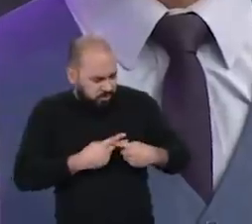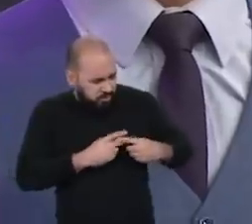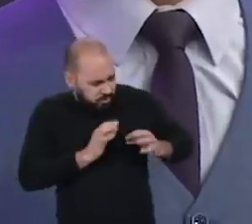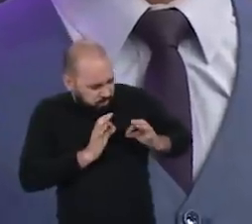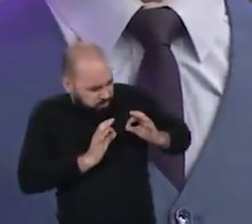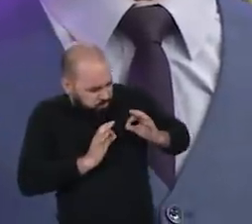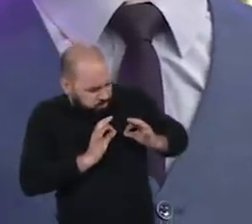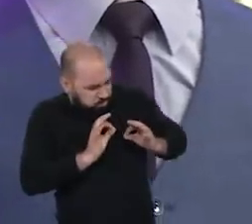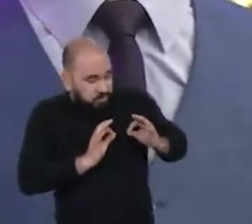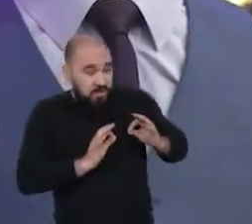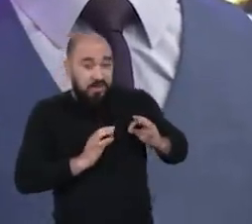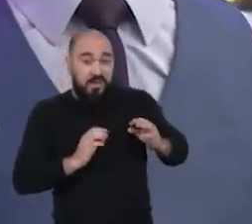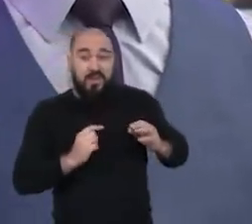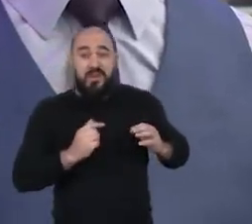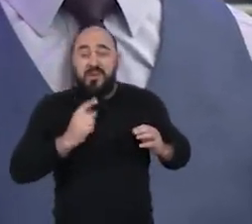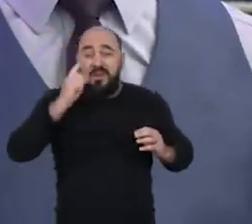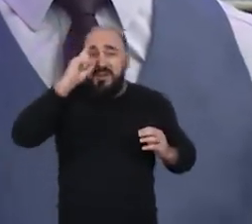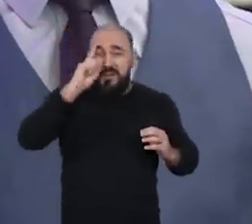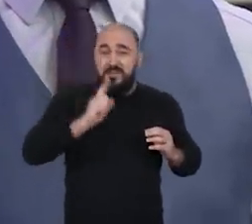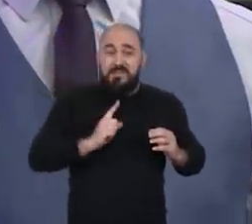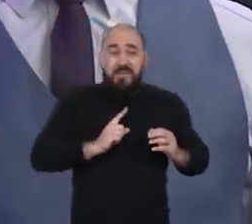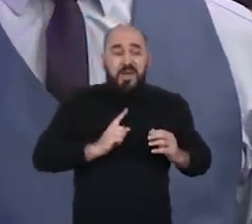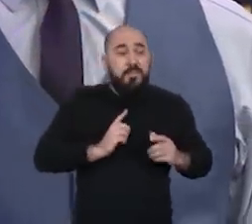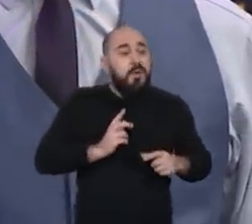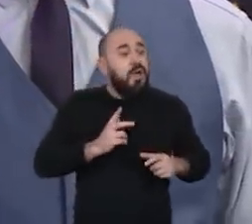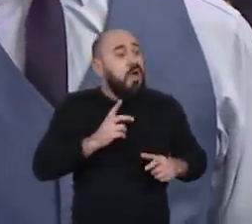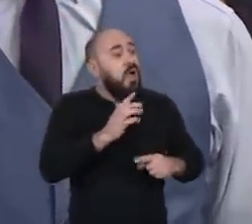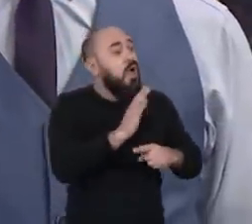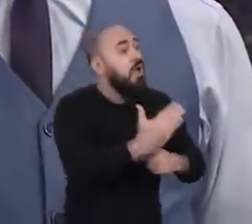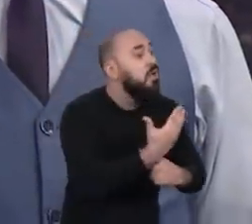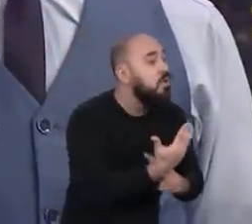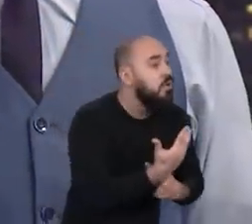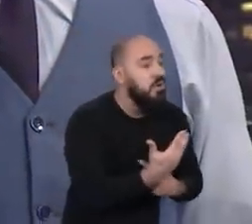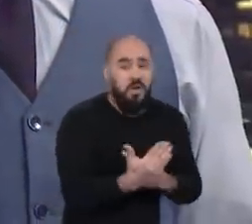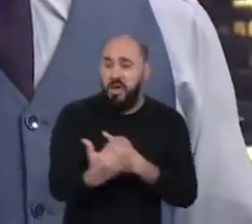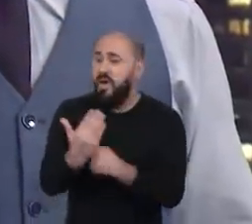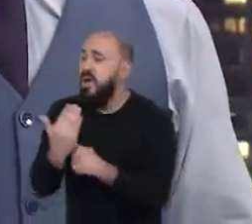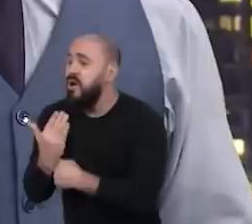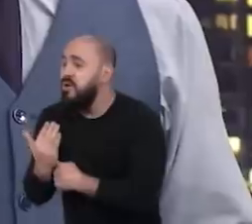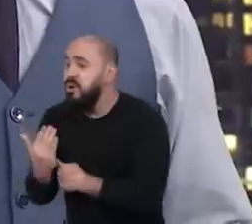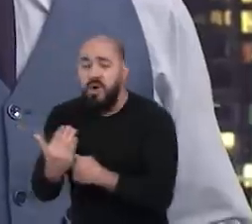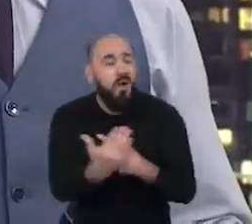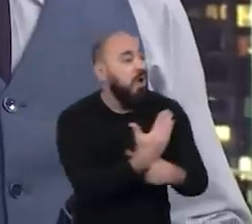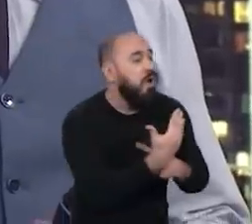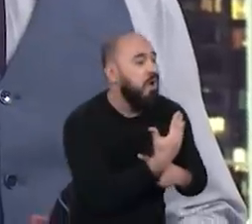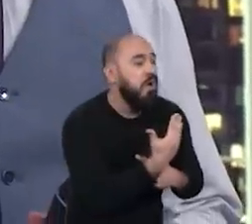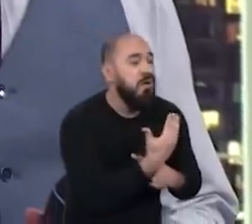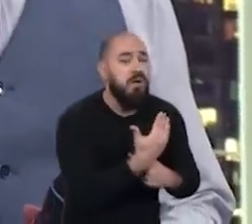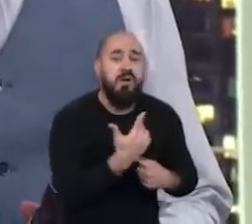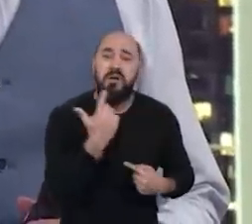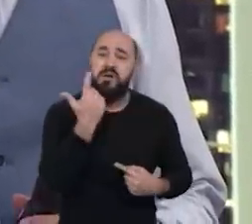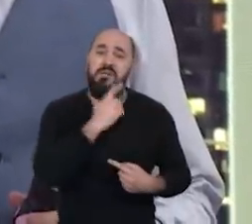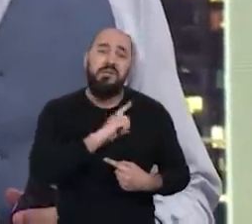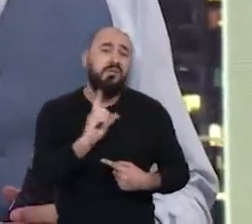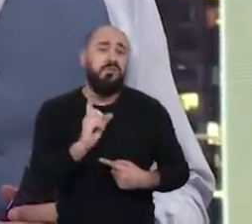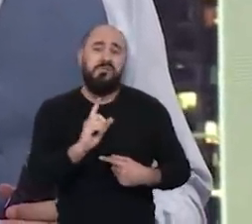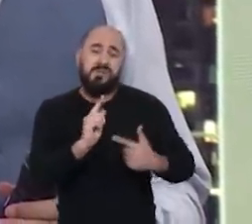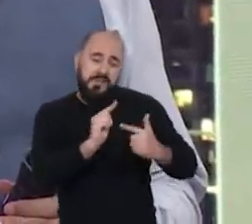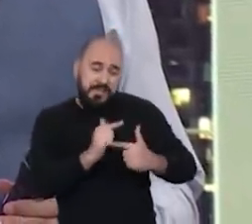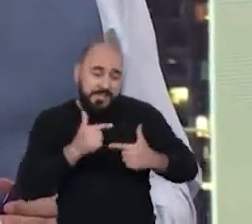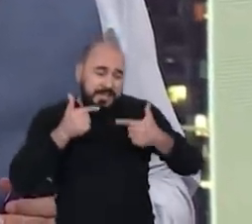Já não sabe mais onde ir, não consegue nem mais